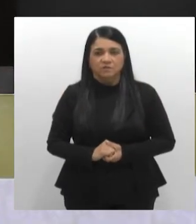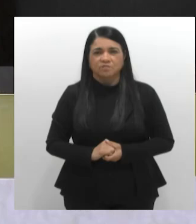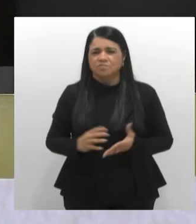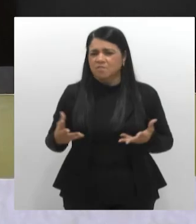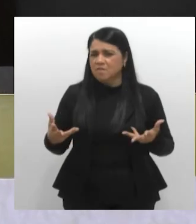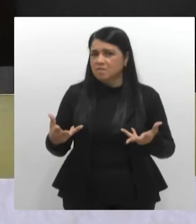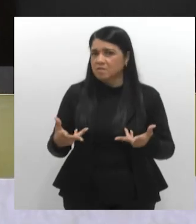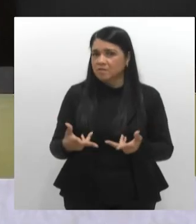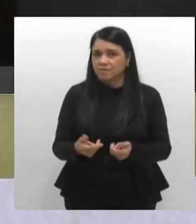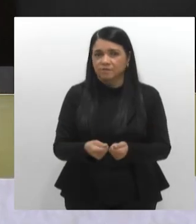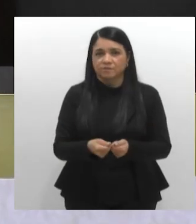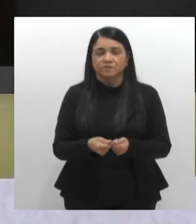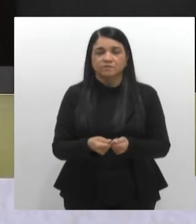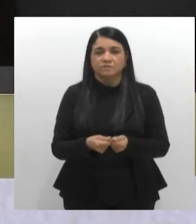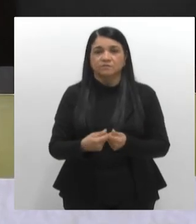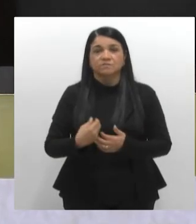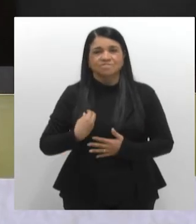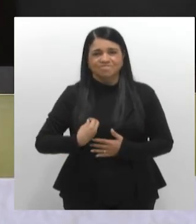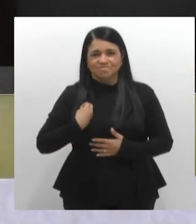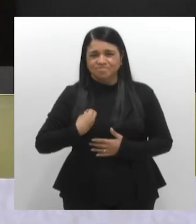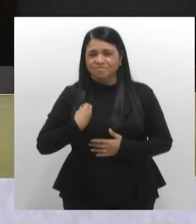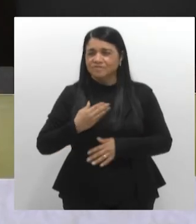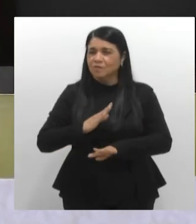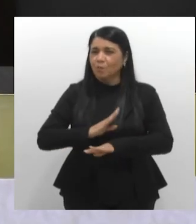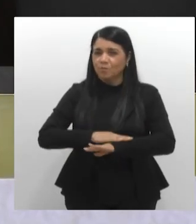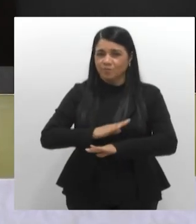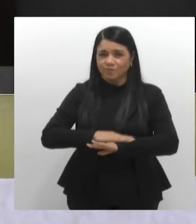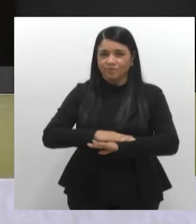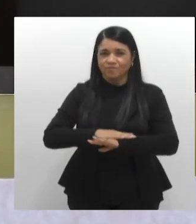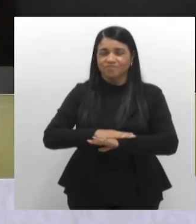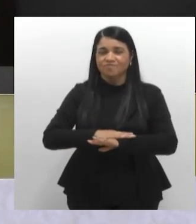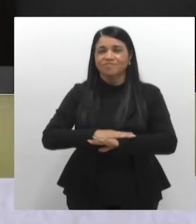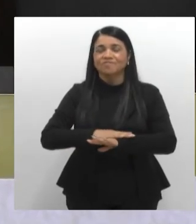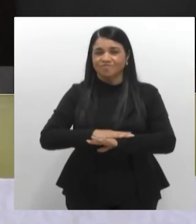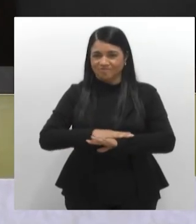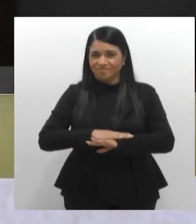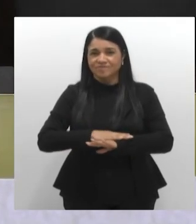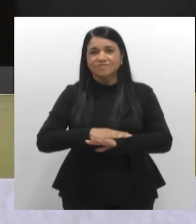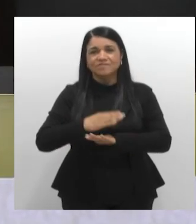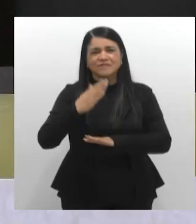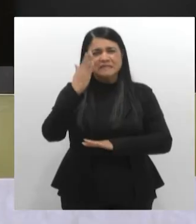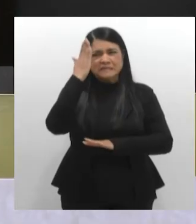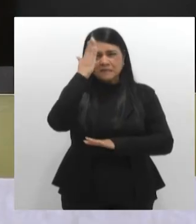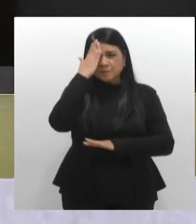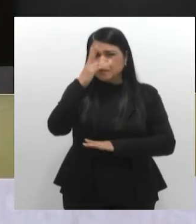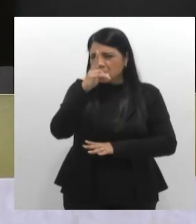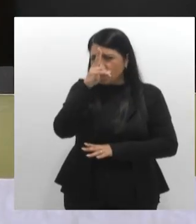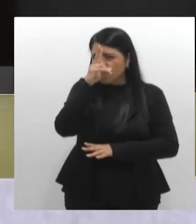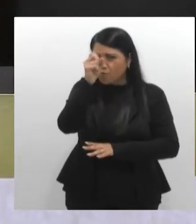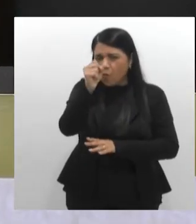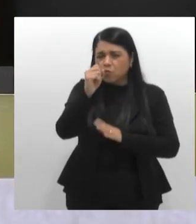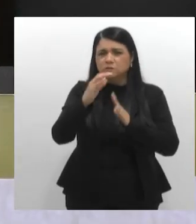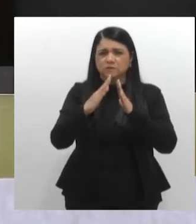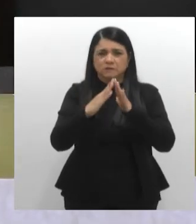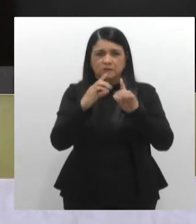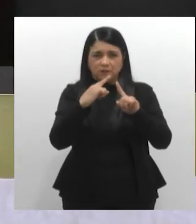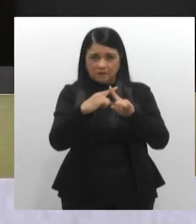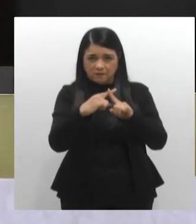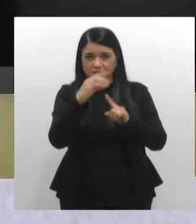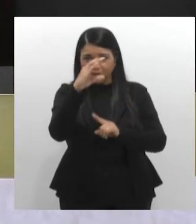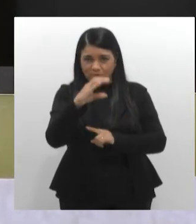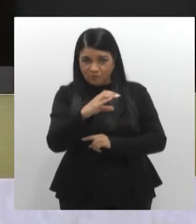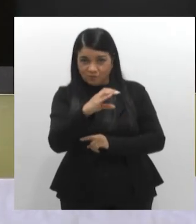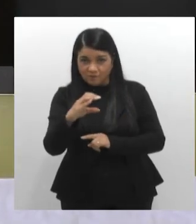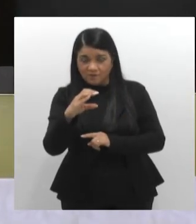Maravilha poder viver este momento, sabendo desta potência que é a nossa igreja, que